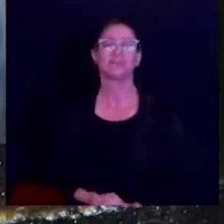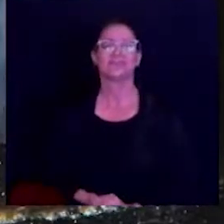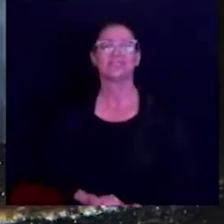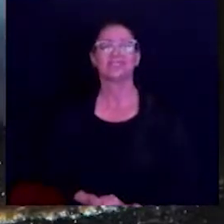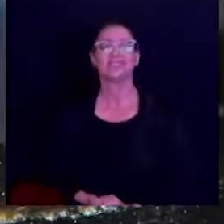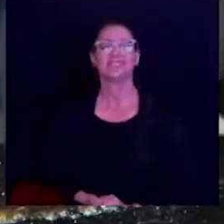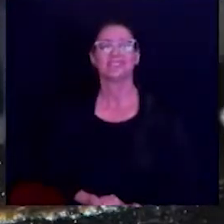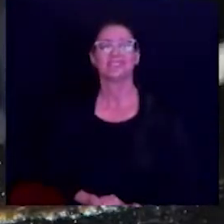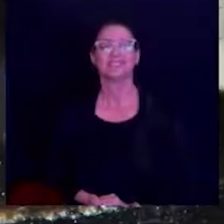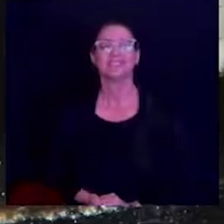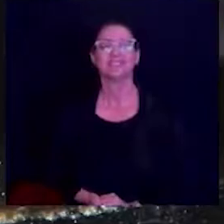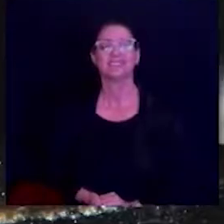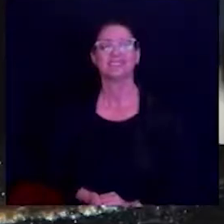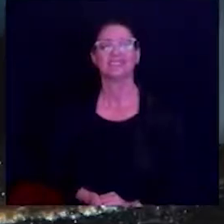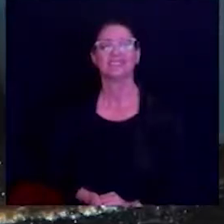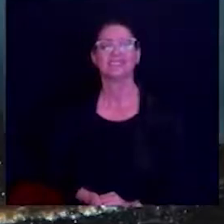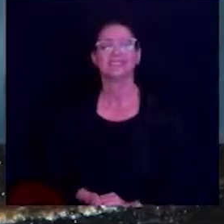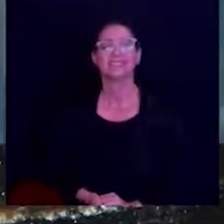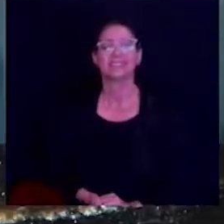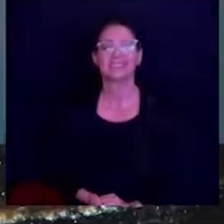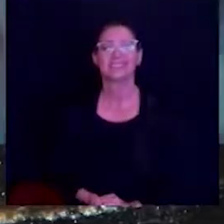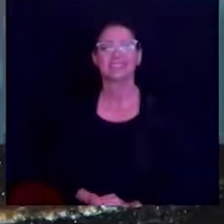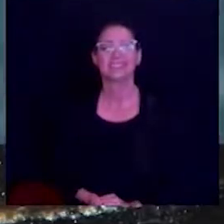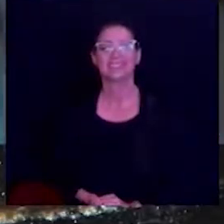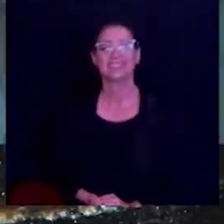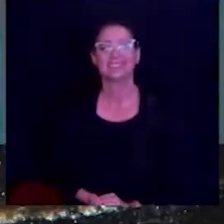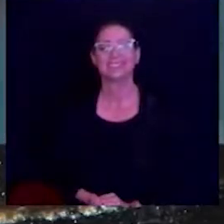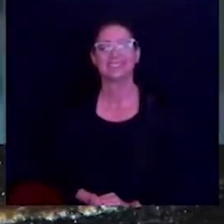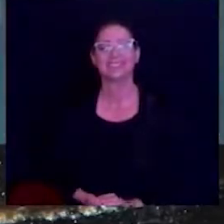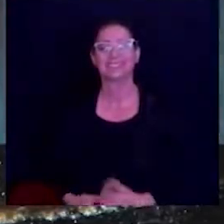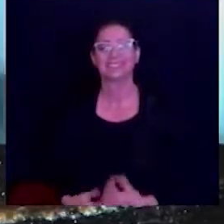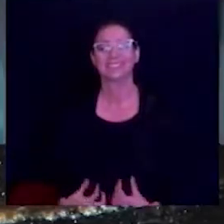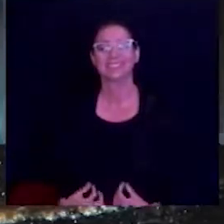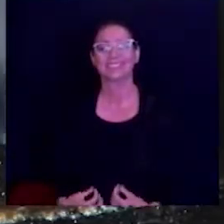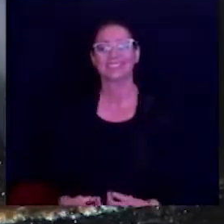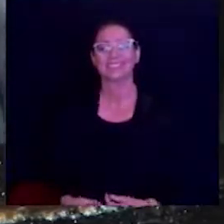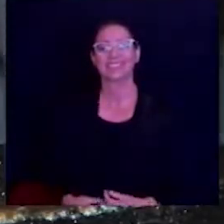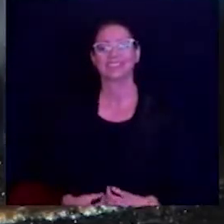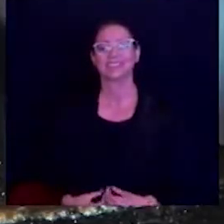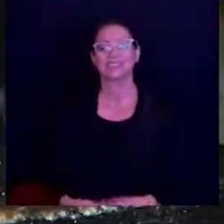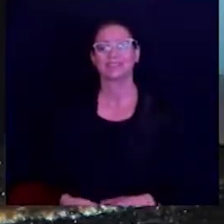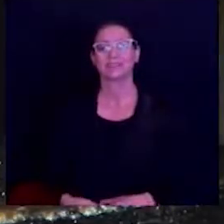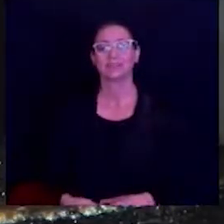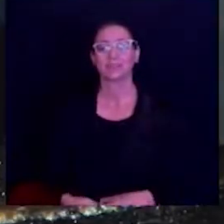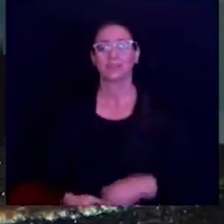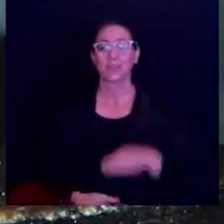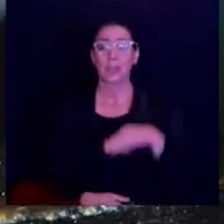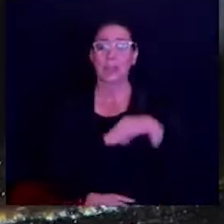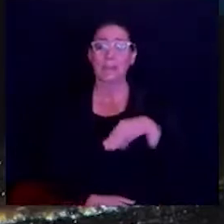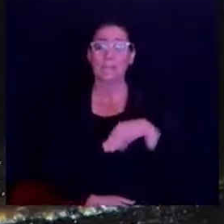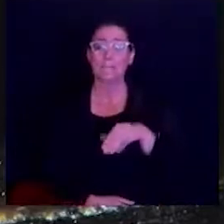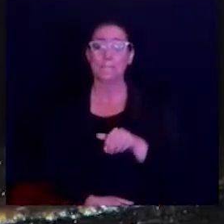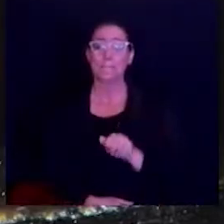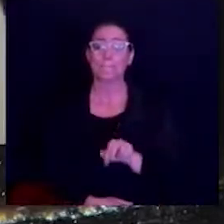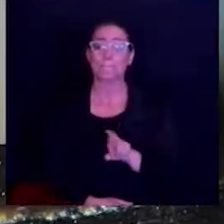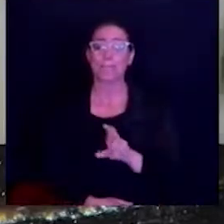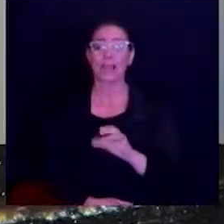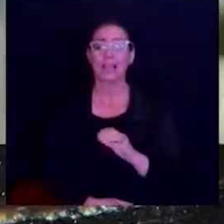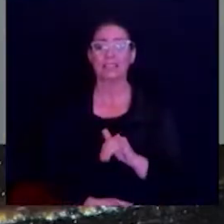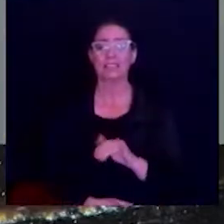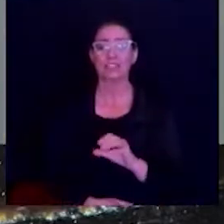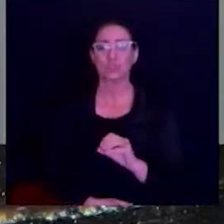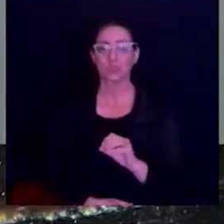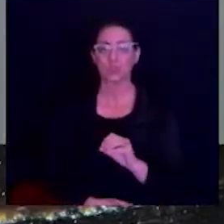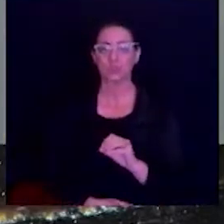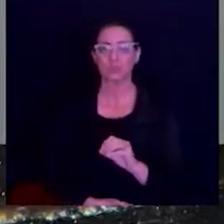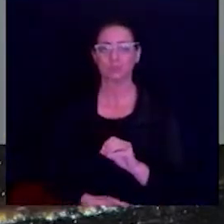I wear my heart up on my sleeve like a big deal. Márcio Marques Rosa. Your